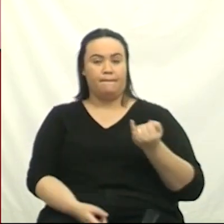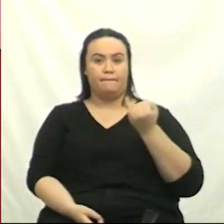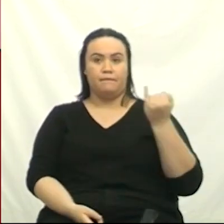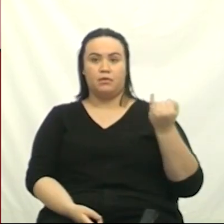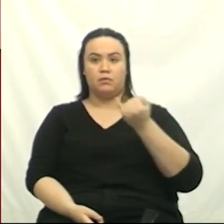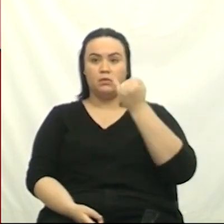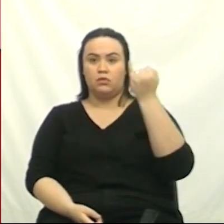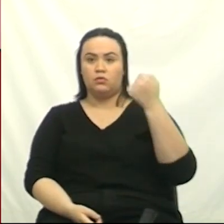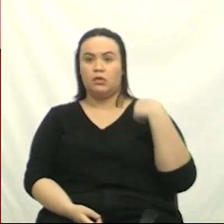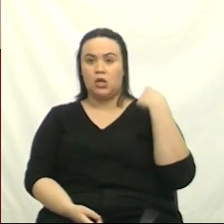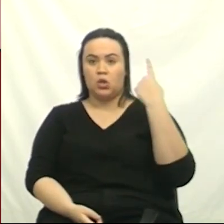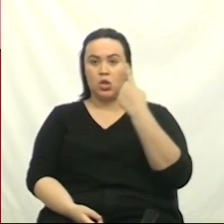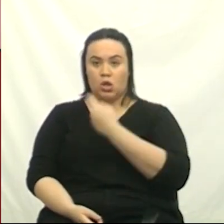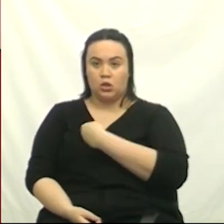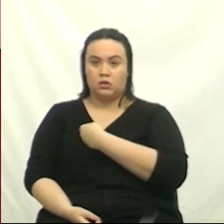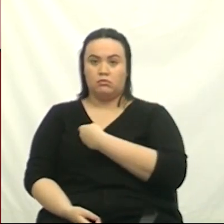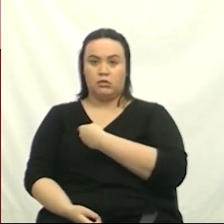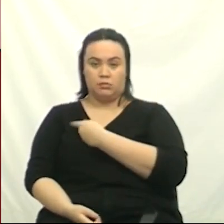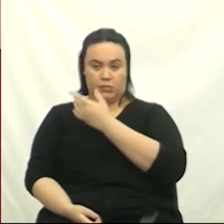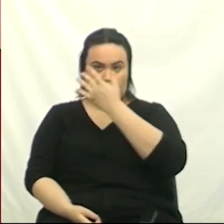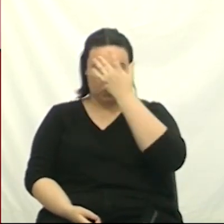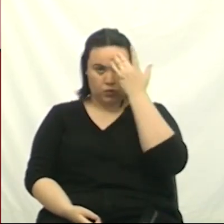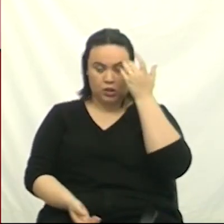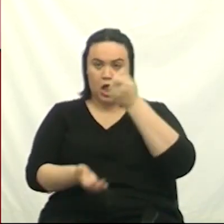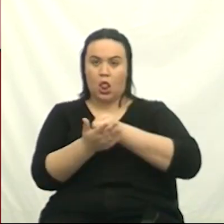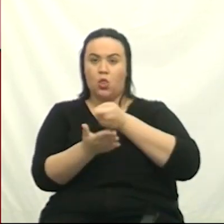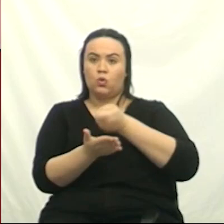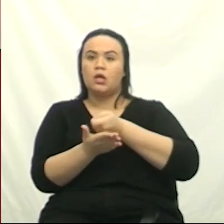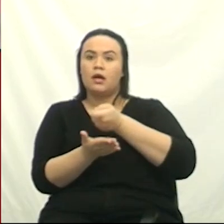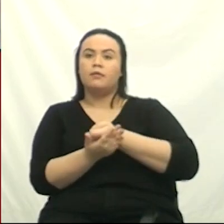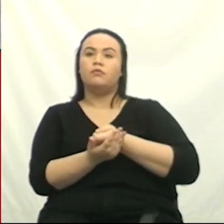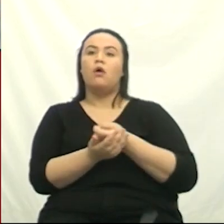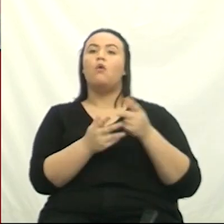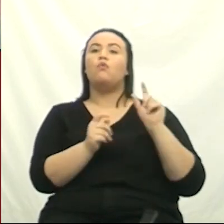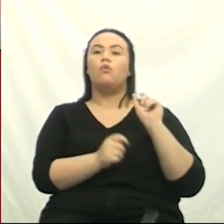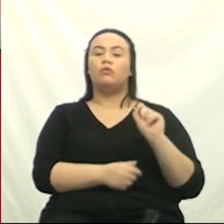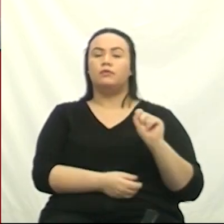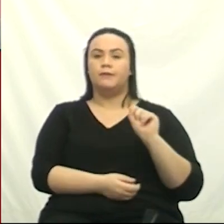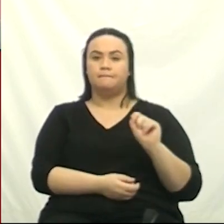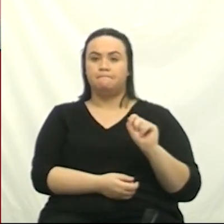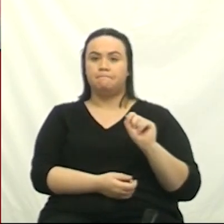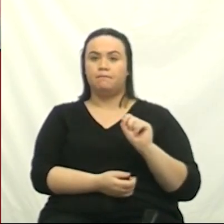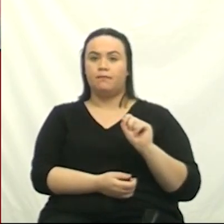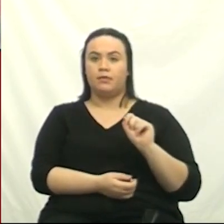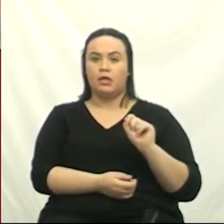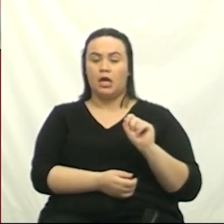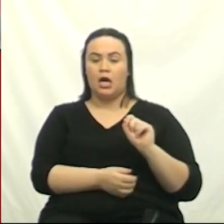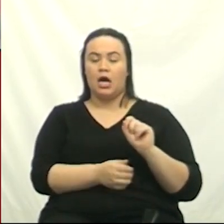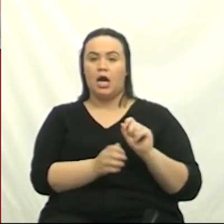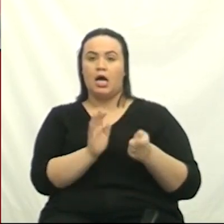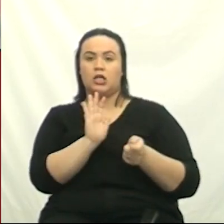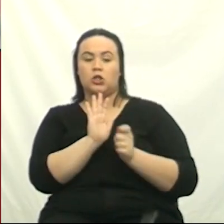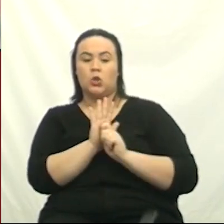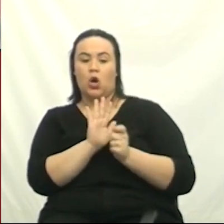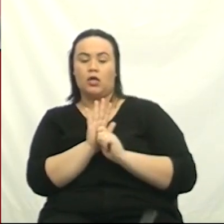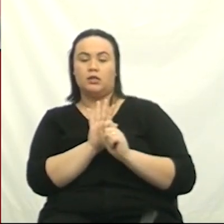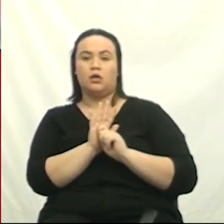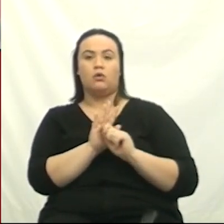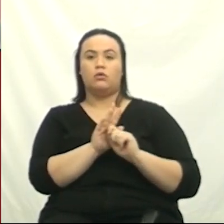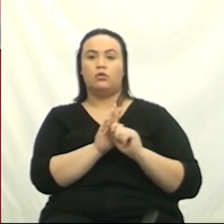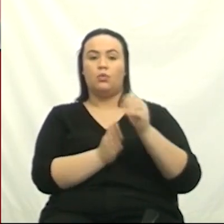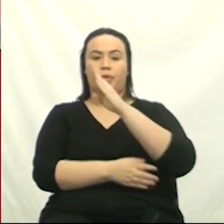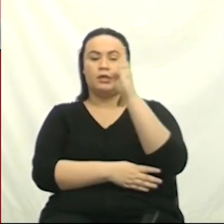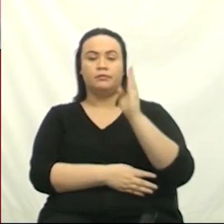nós principalmente pra aqueles que lutam contra as drogas na nação brasileira né